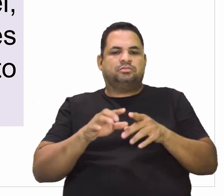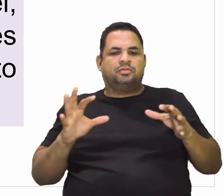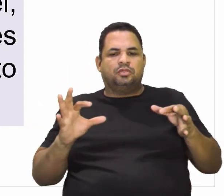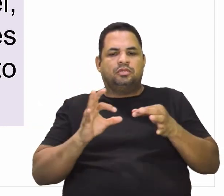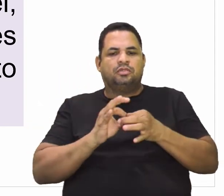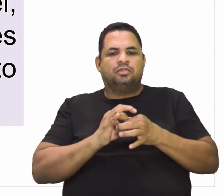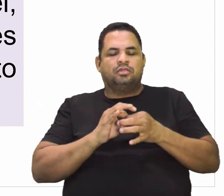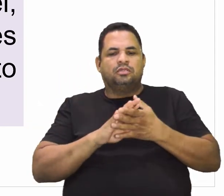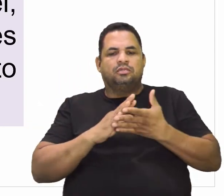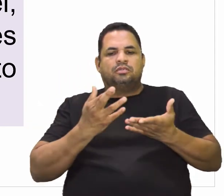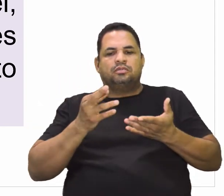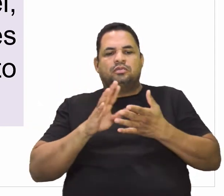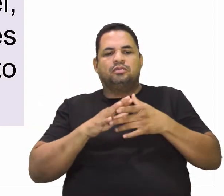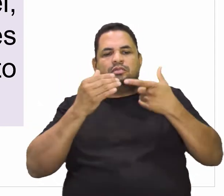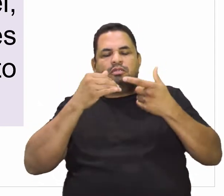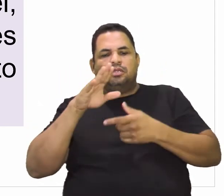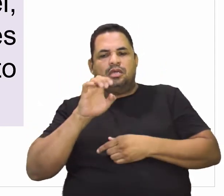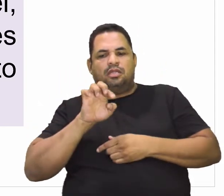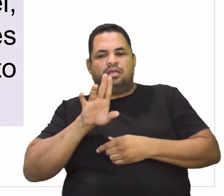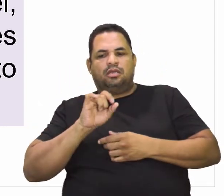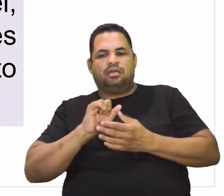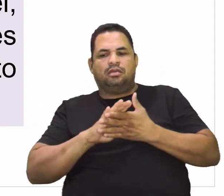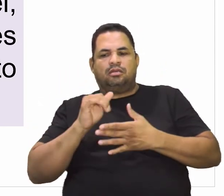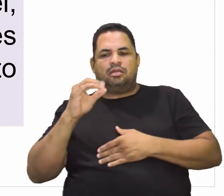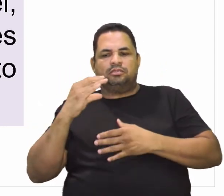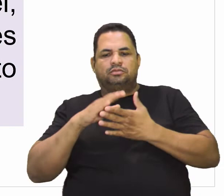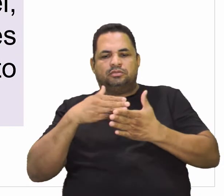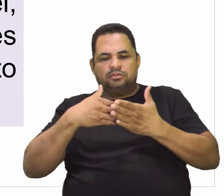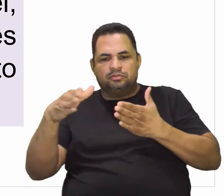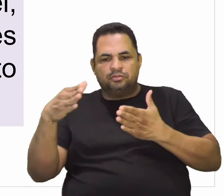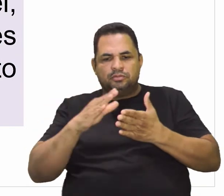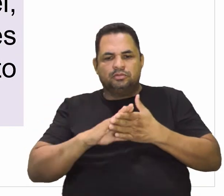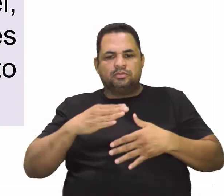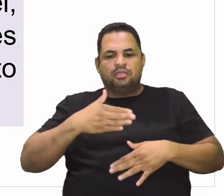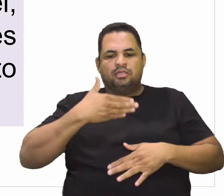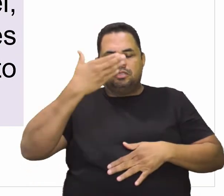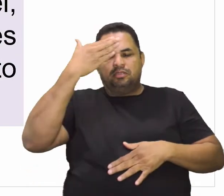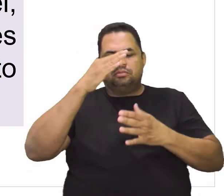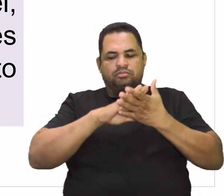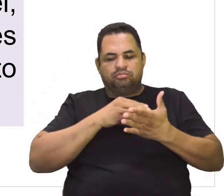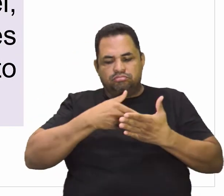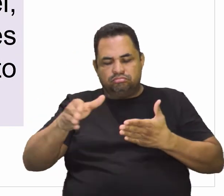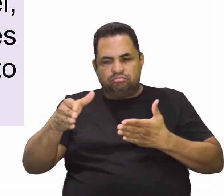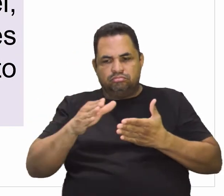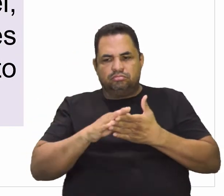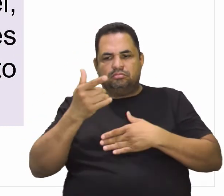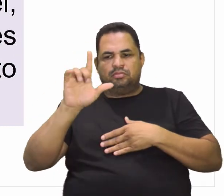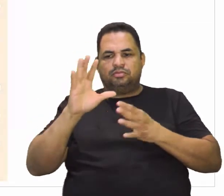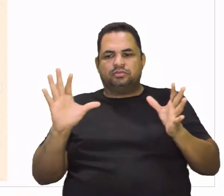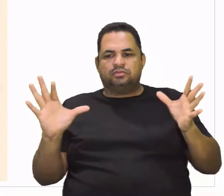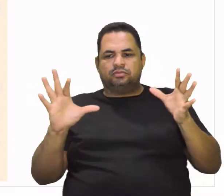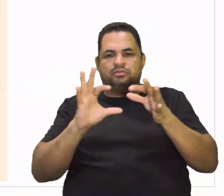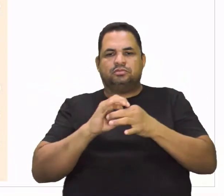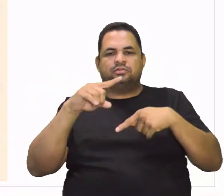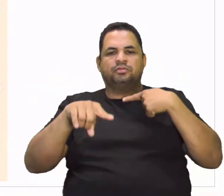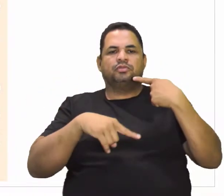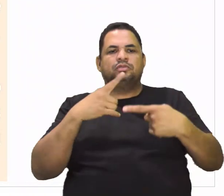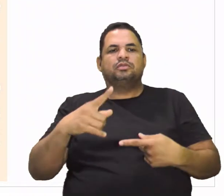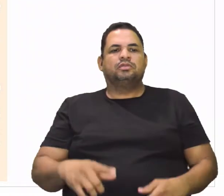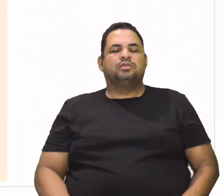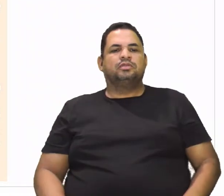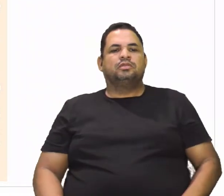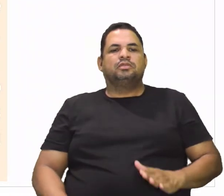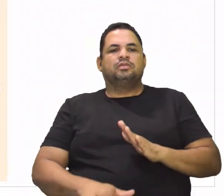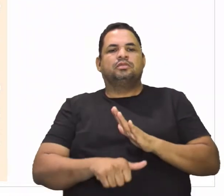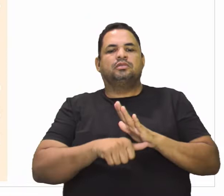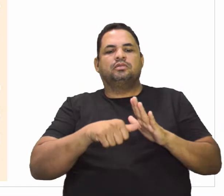de Aragão, Castela, ali vai expulsar os árabes de seu território. Só aí eles vão conseguir se unificar. A